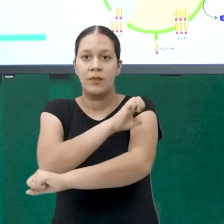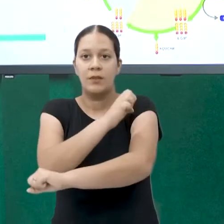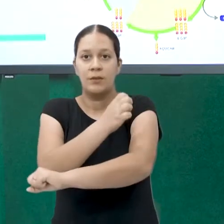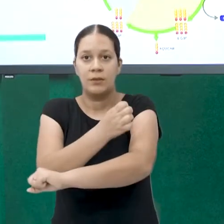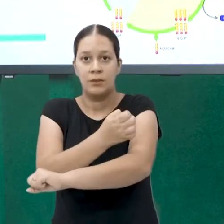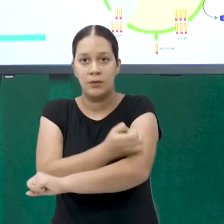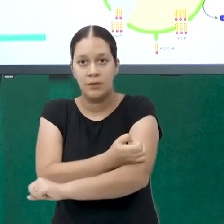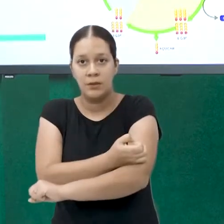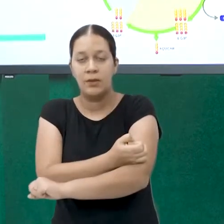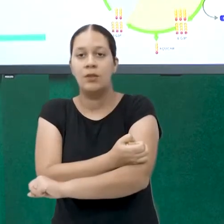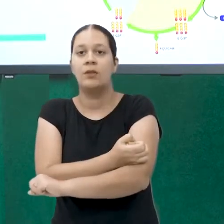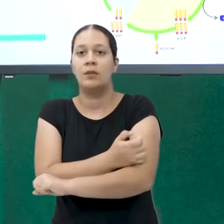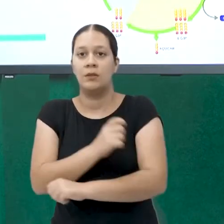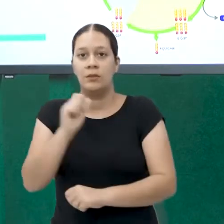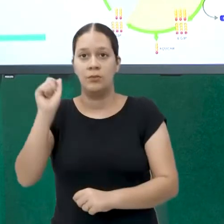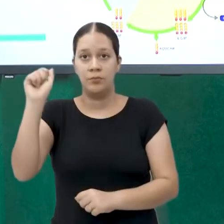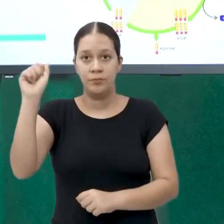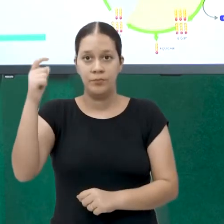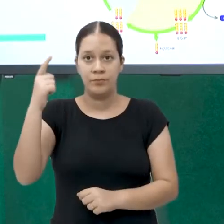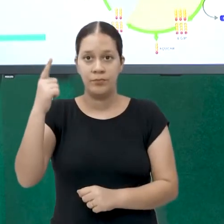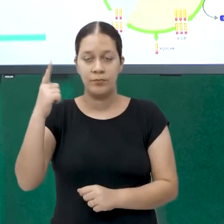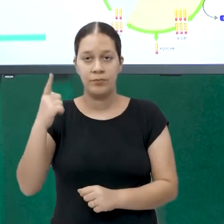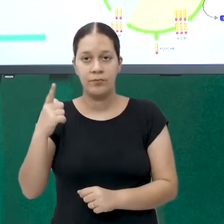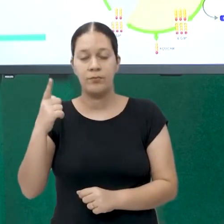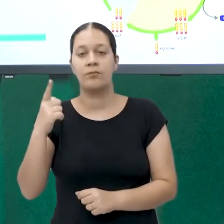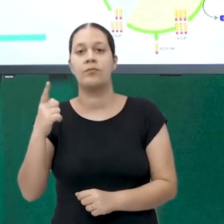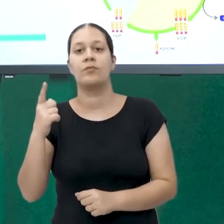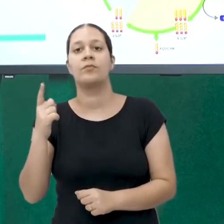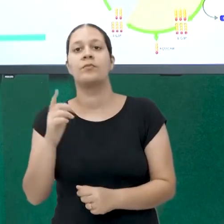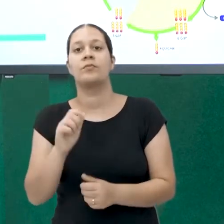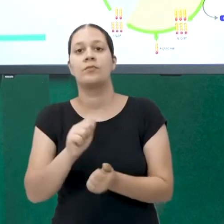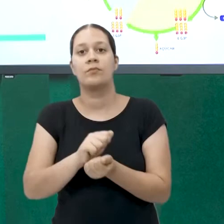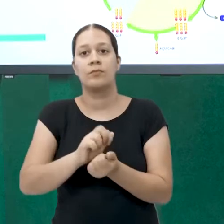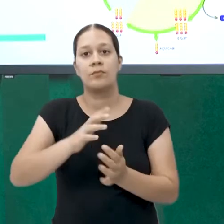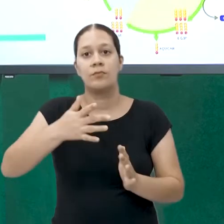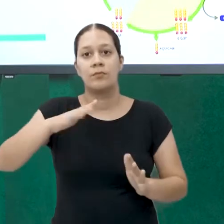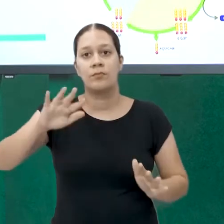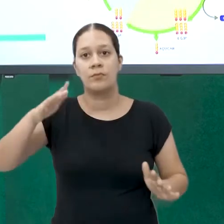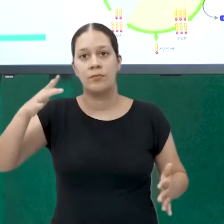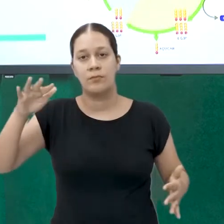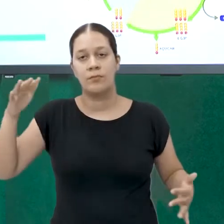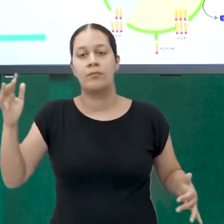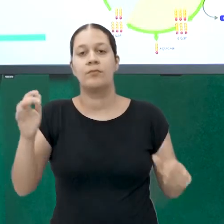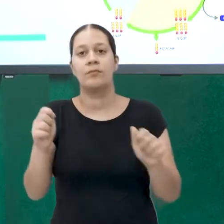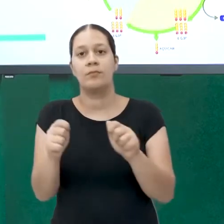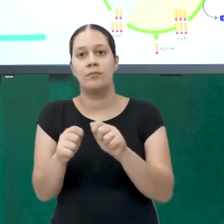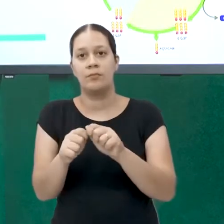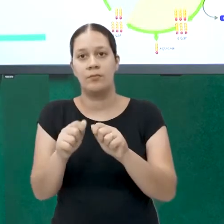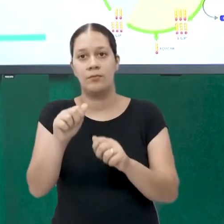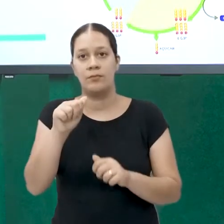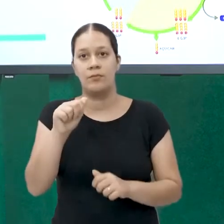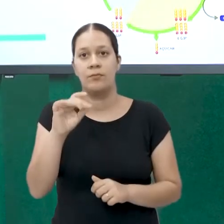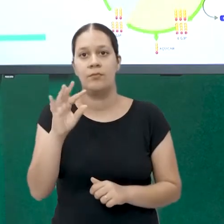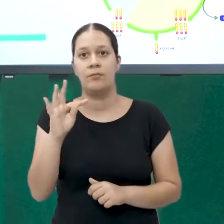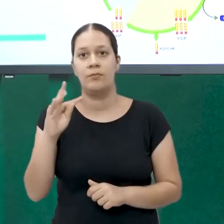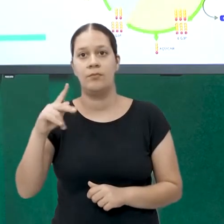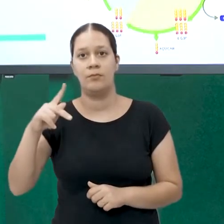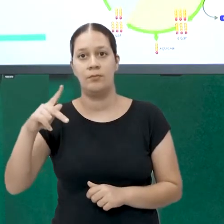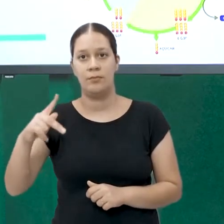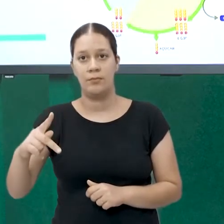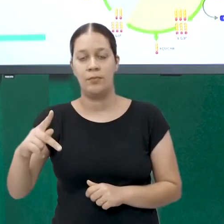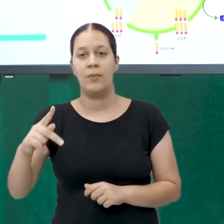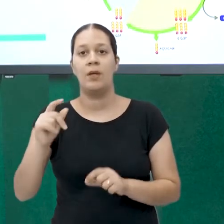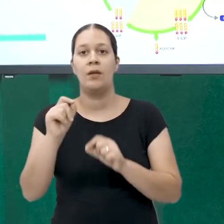a energia luminosa chegando ali, tá? E aí essa energia luminosa precisa estar lá para produzir